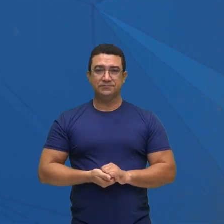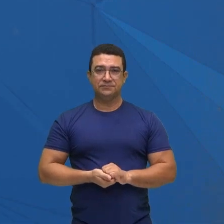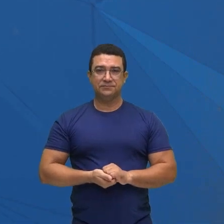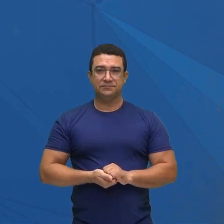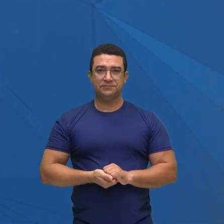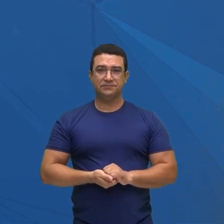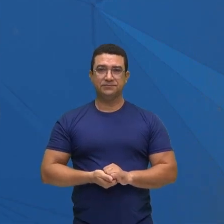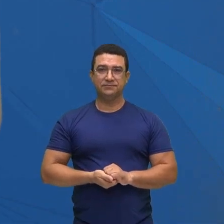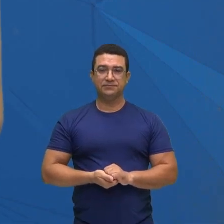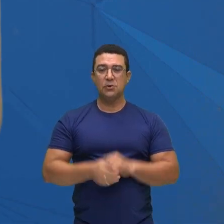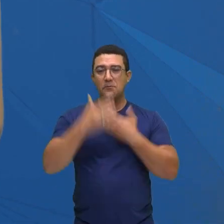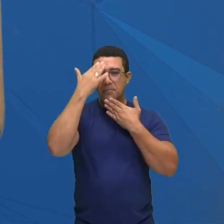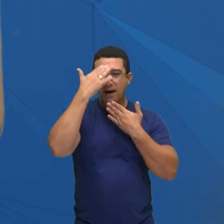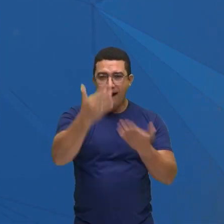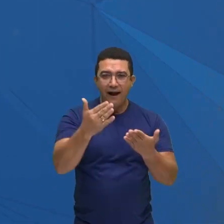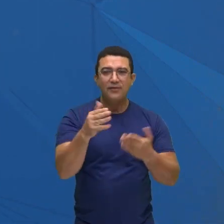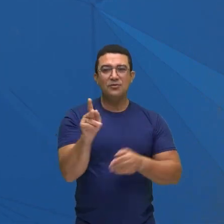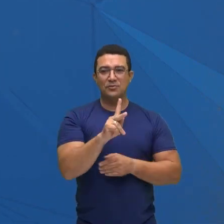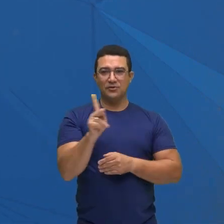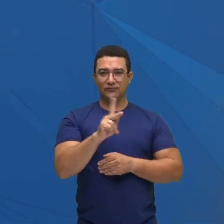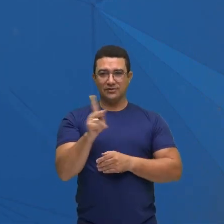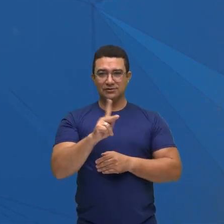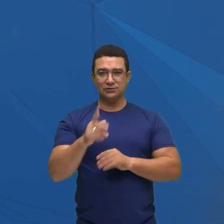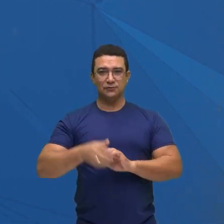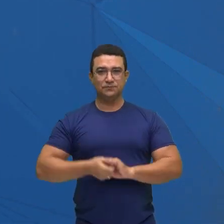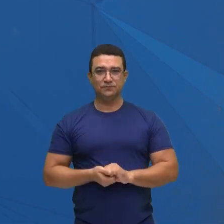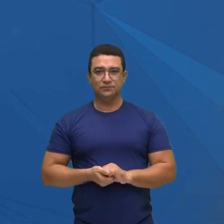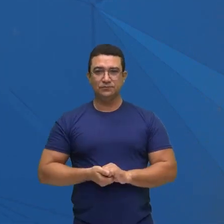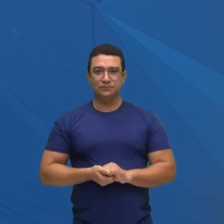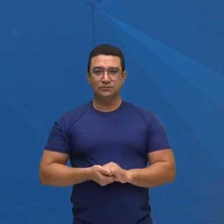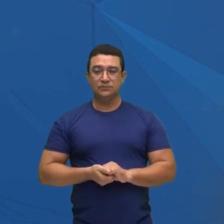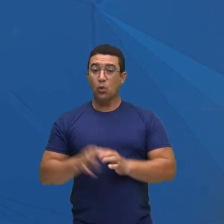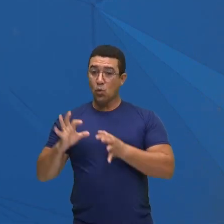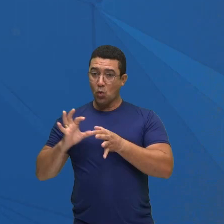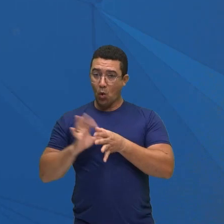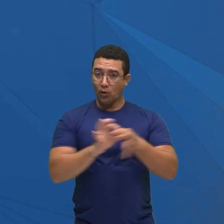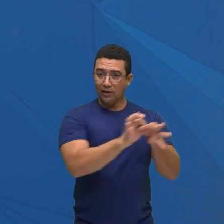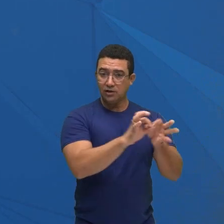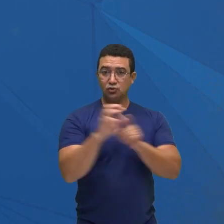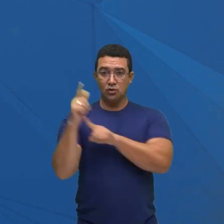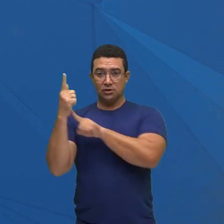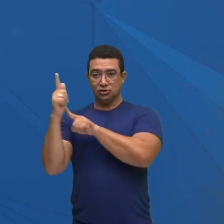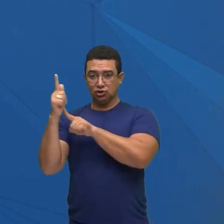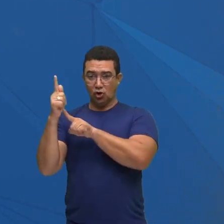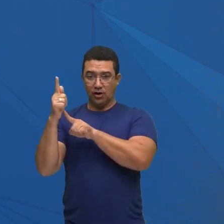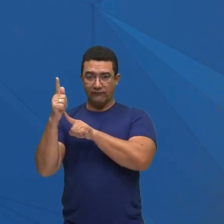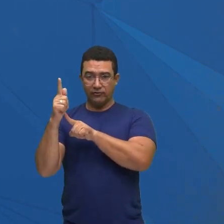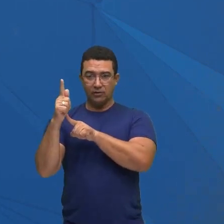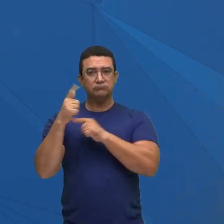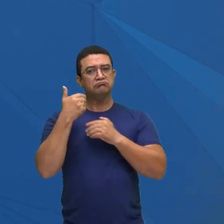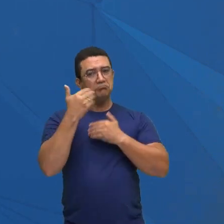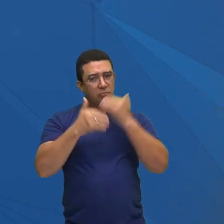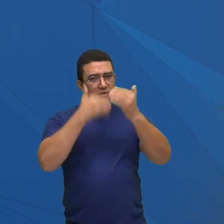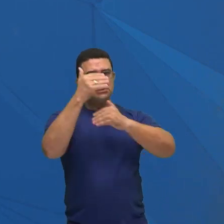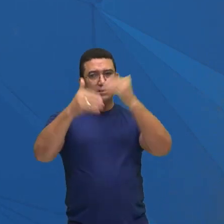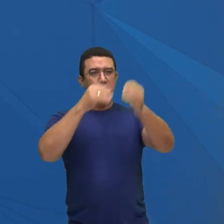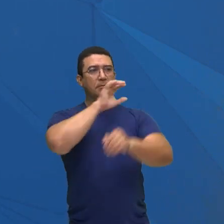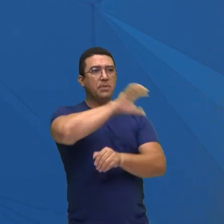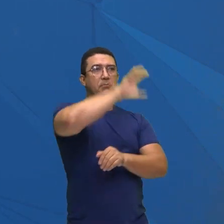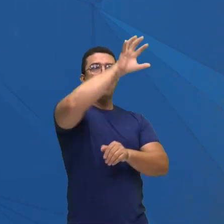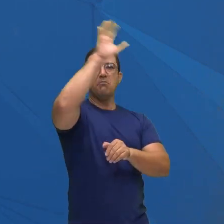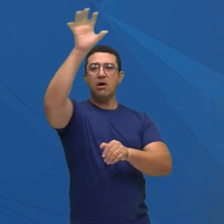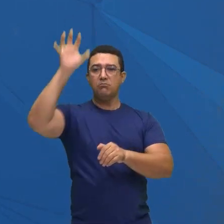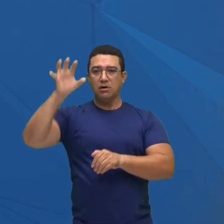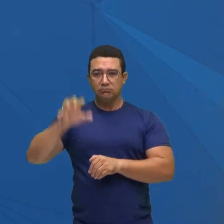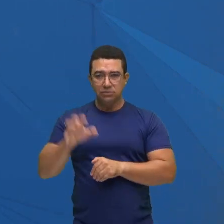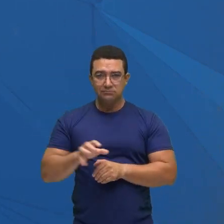só que legal, obrigada, professor Wilson. Ele traz, no caso do contexto da geografia, né, esse processo de regionalizar, que nada